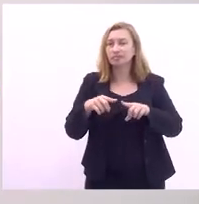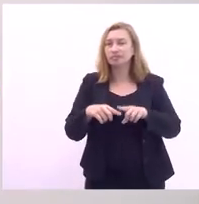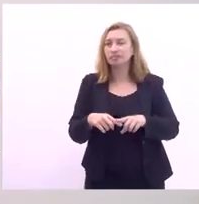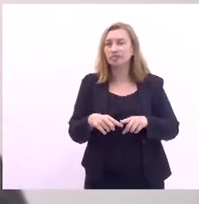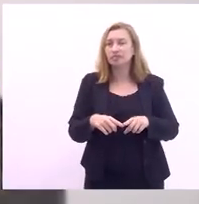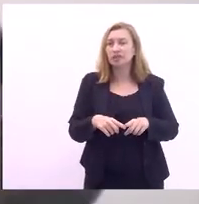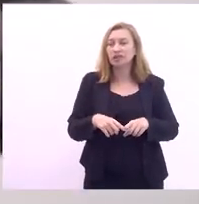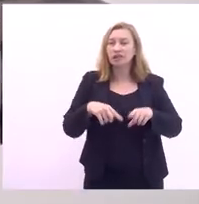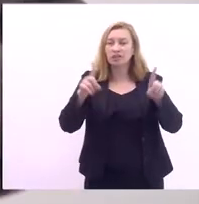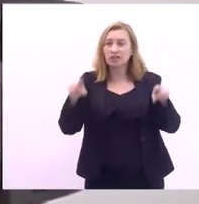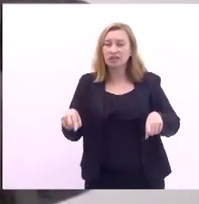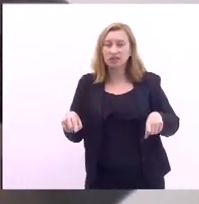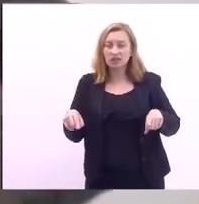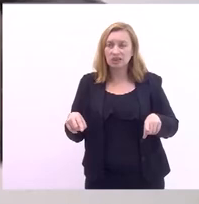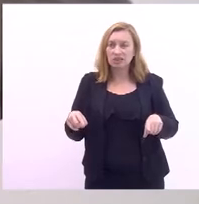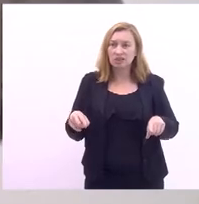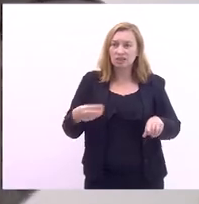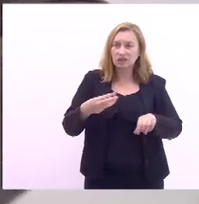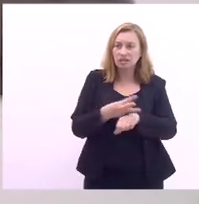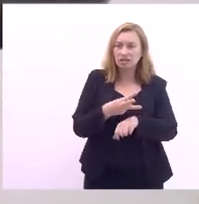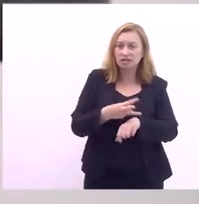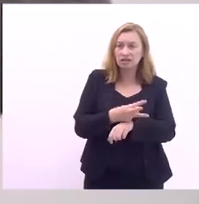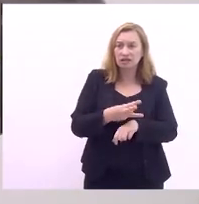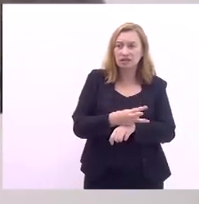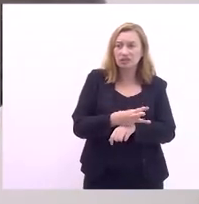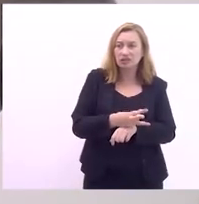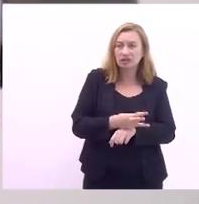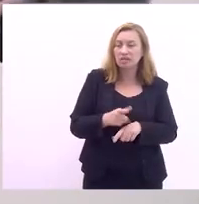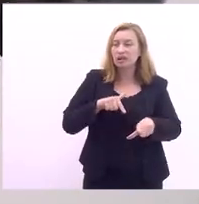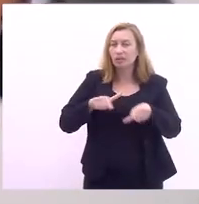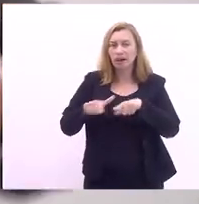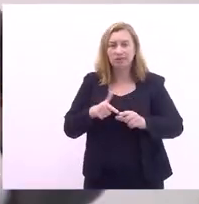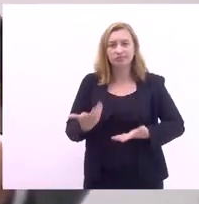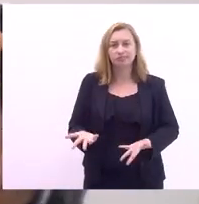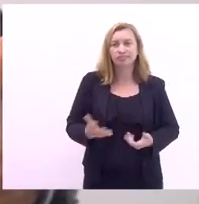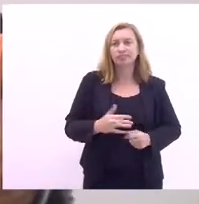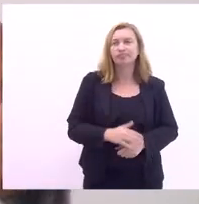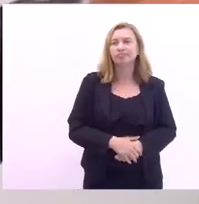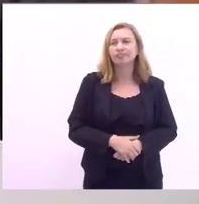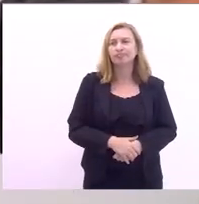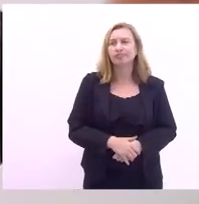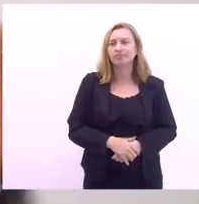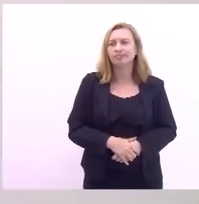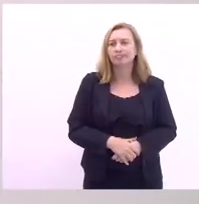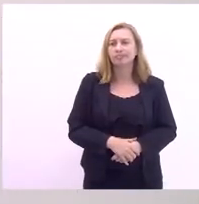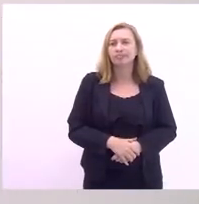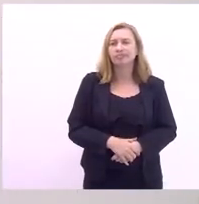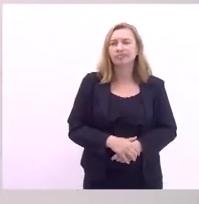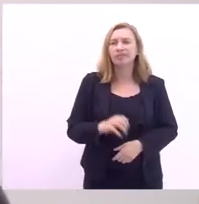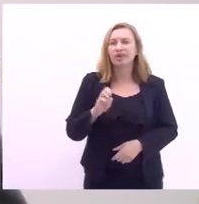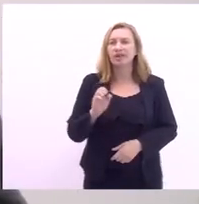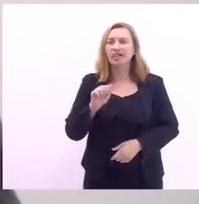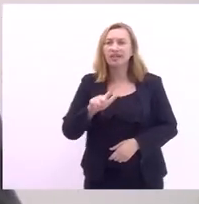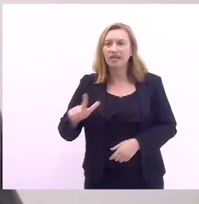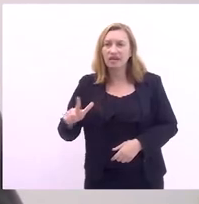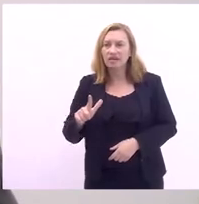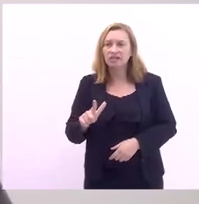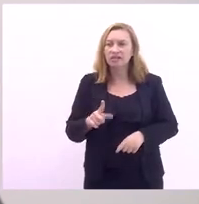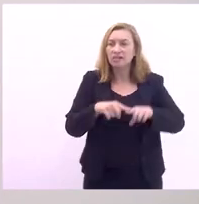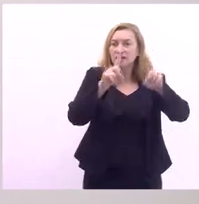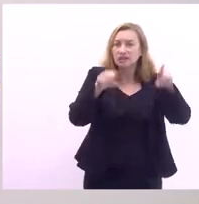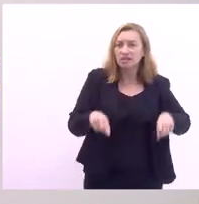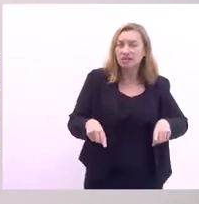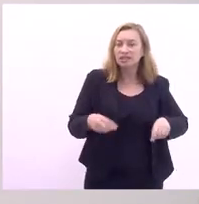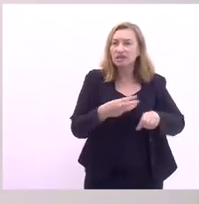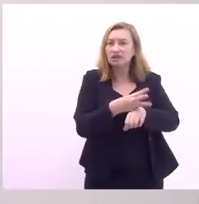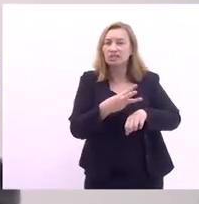atividades. Já é a transferência de responsabilidade. A Enel terceiriza